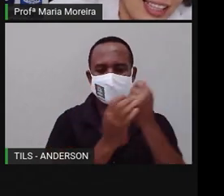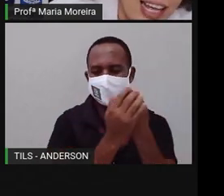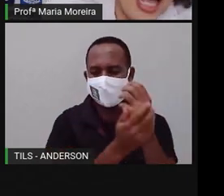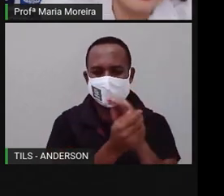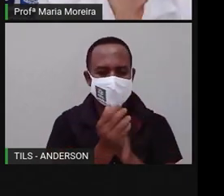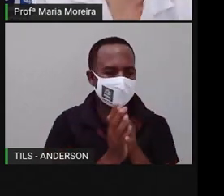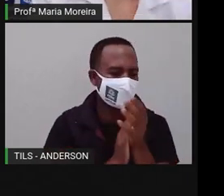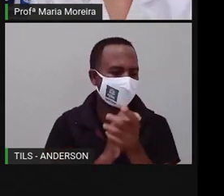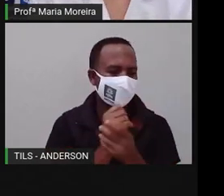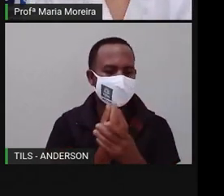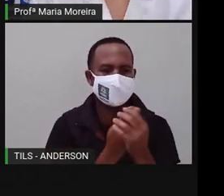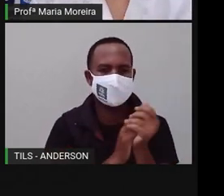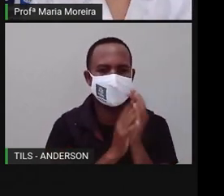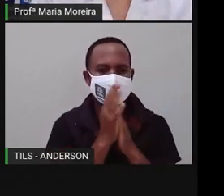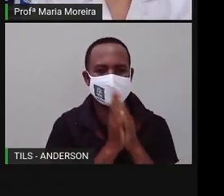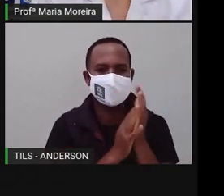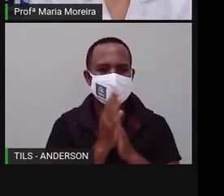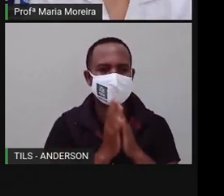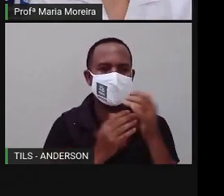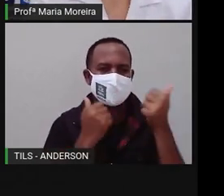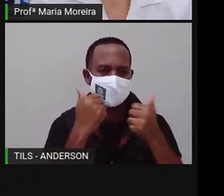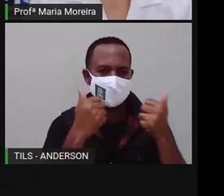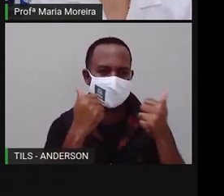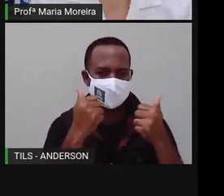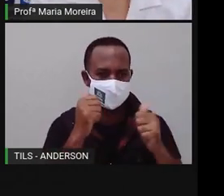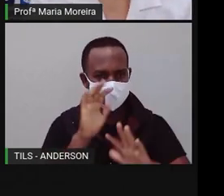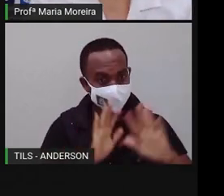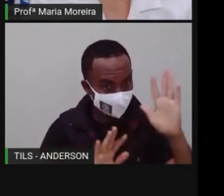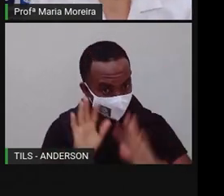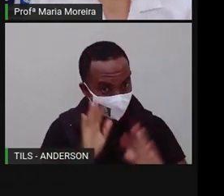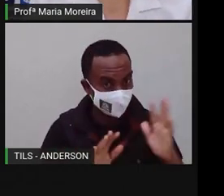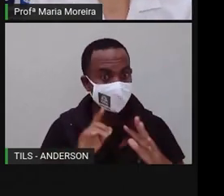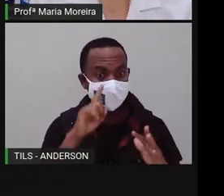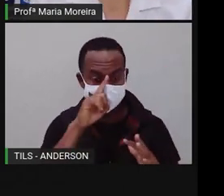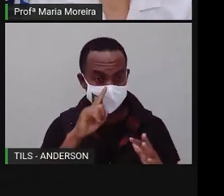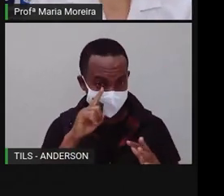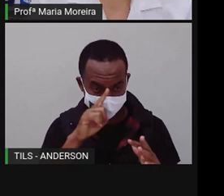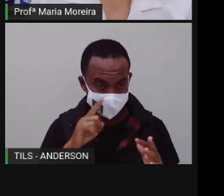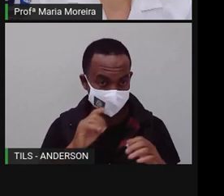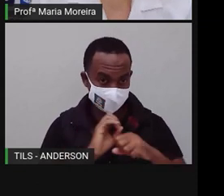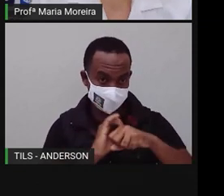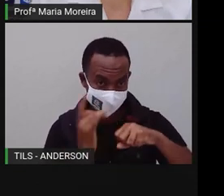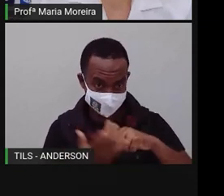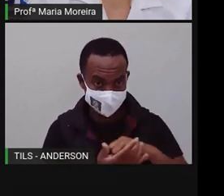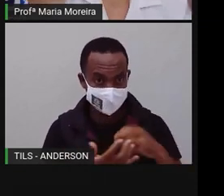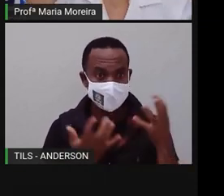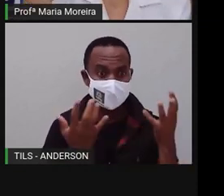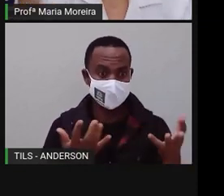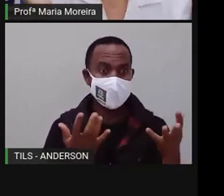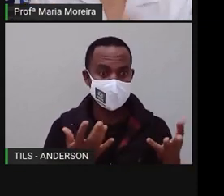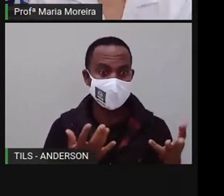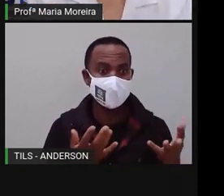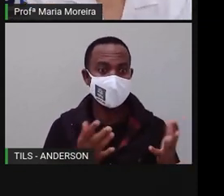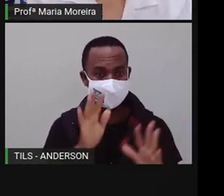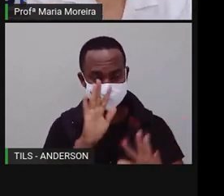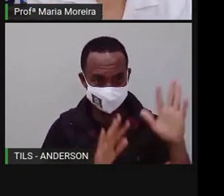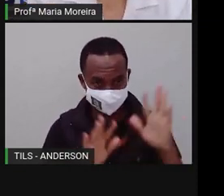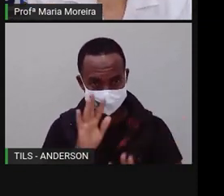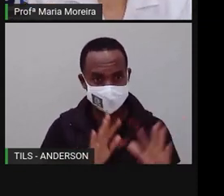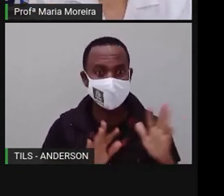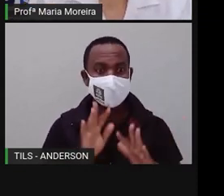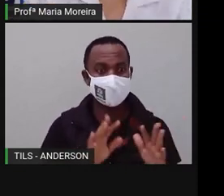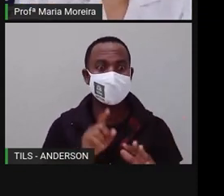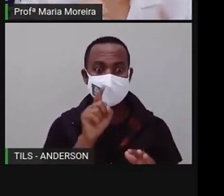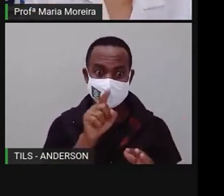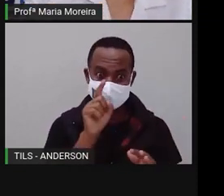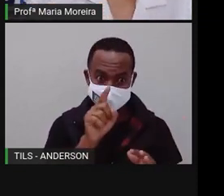máscara, tá? Se cuidem, tá? Fiquem bem guardadinhos aí, que eu e Anderson estamos bem ansiosos, né? Para encontrar